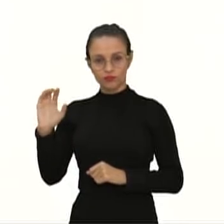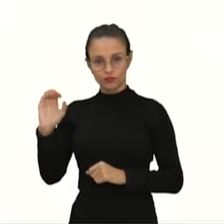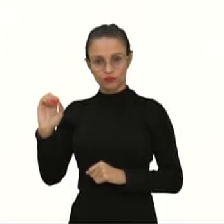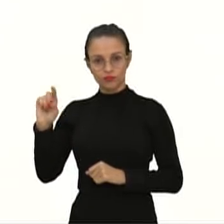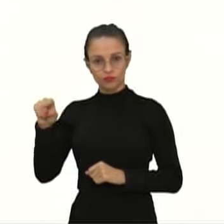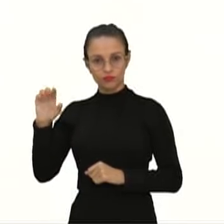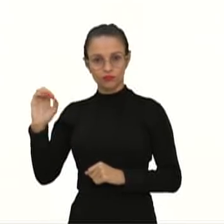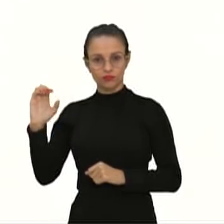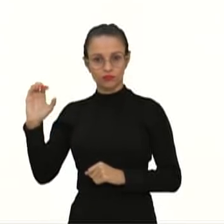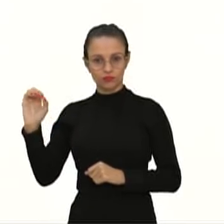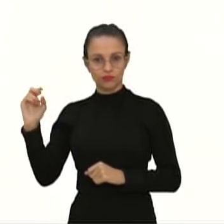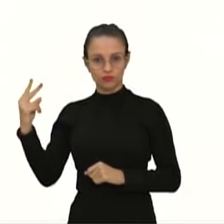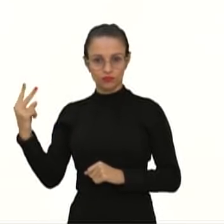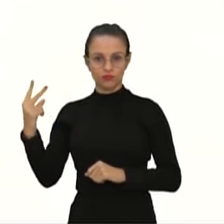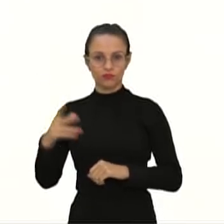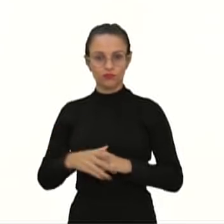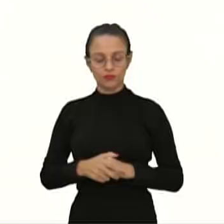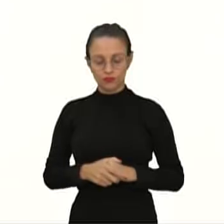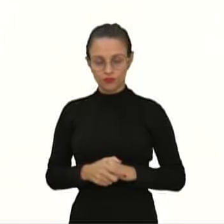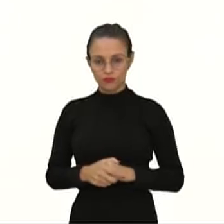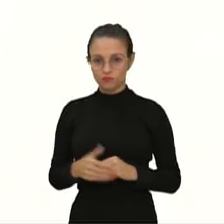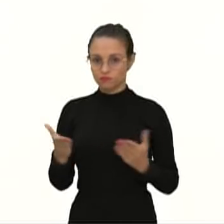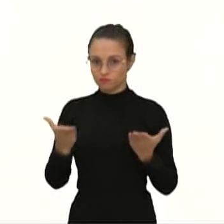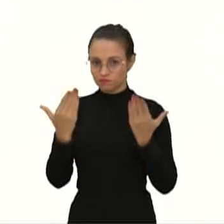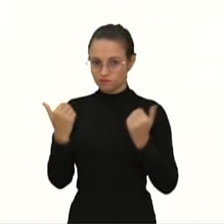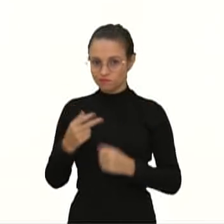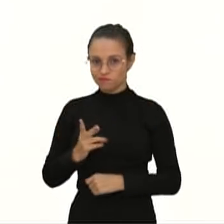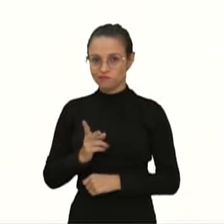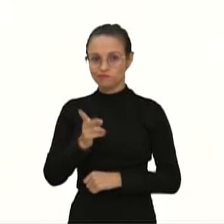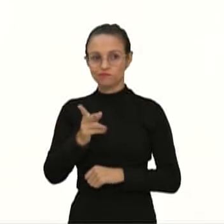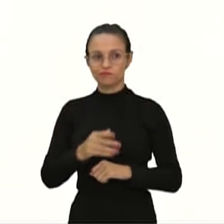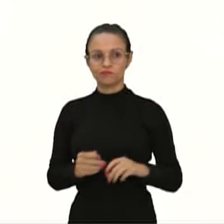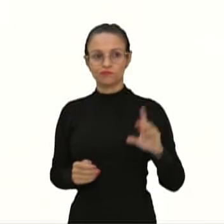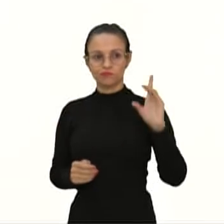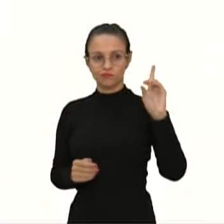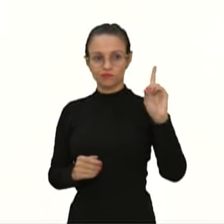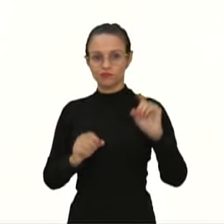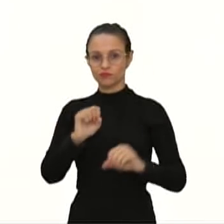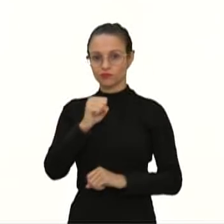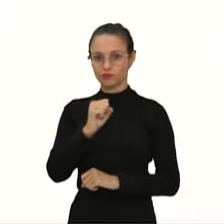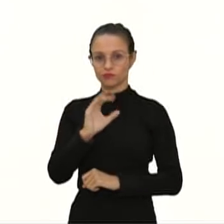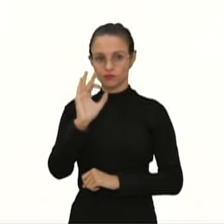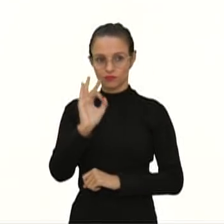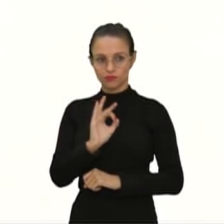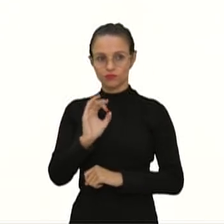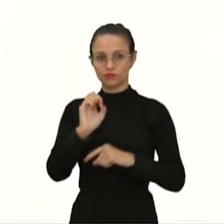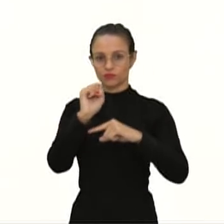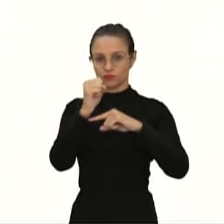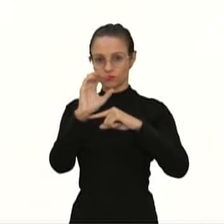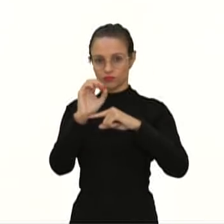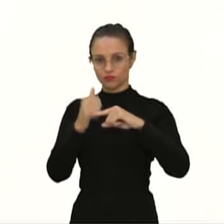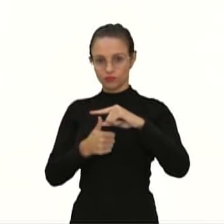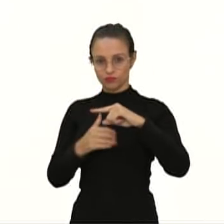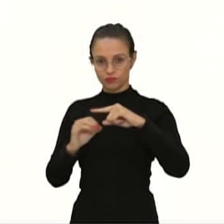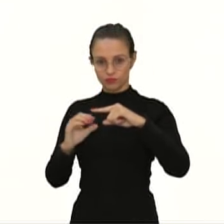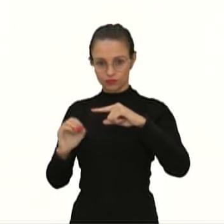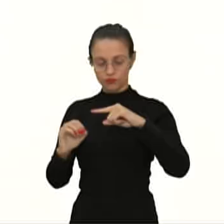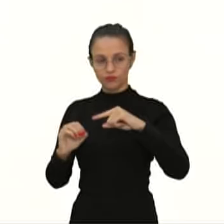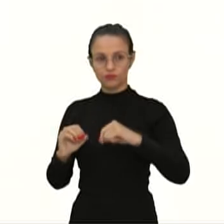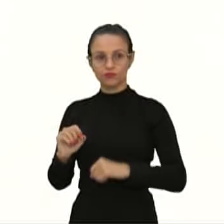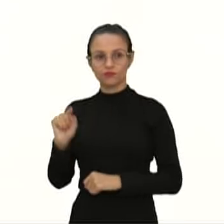ficou 0,002. Vamos continuar? Então, vamos lá. Letra D, 80%, andando duas